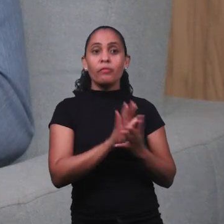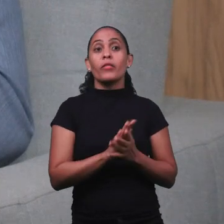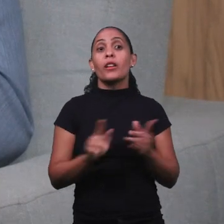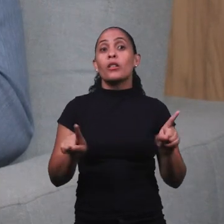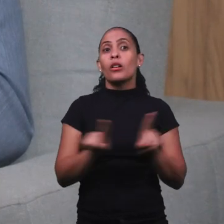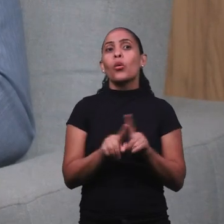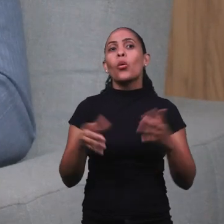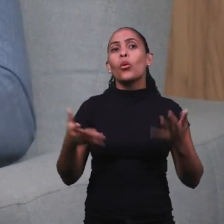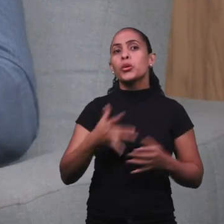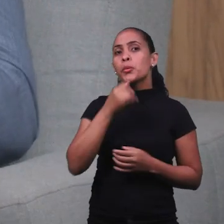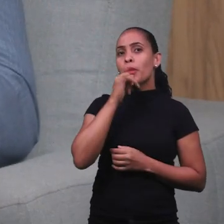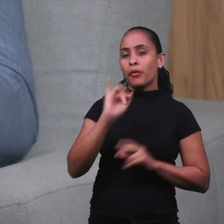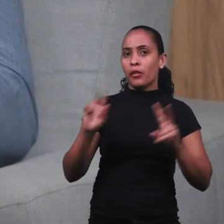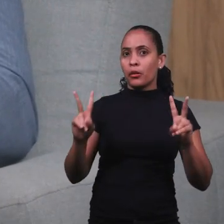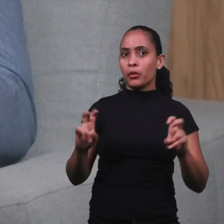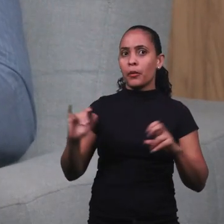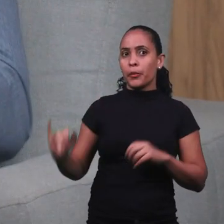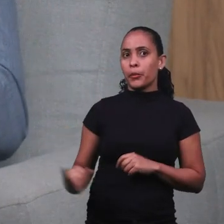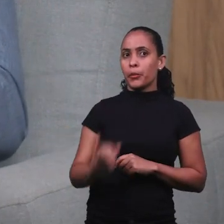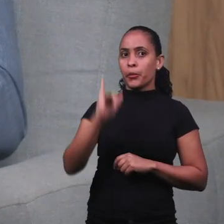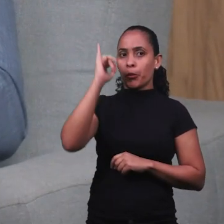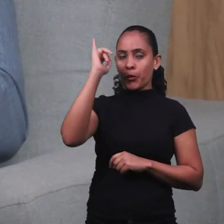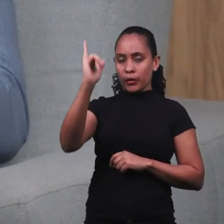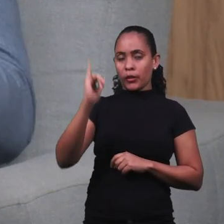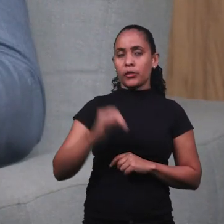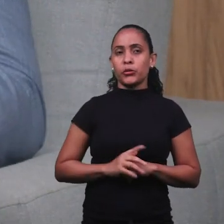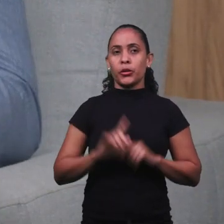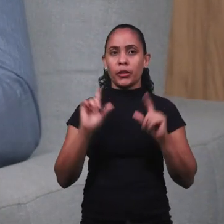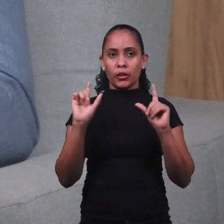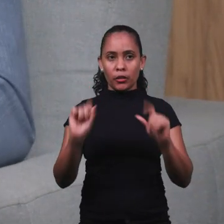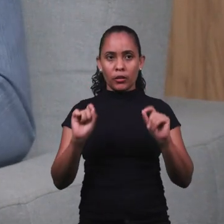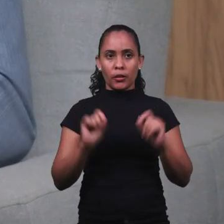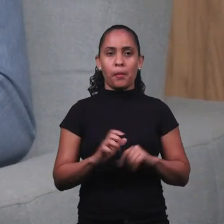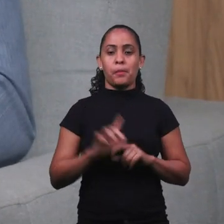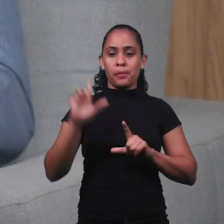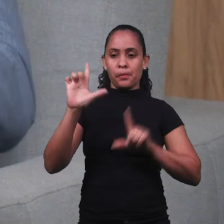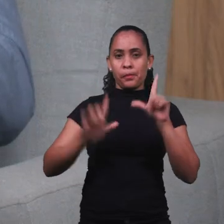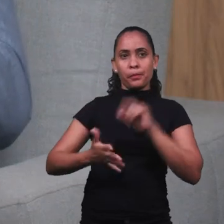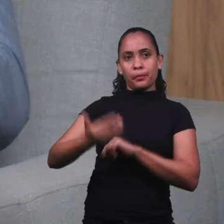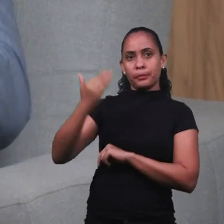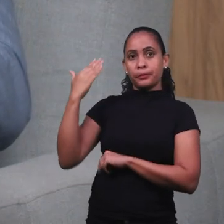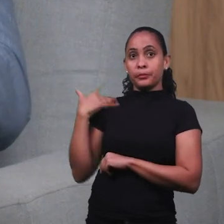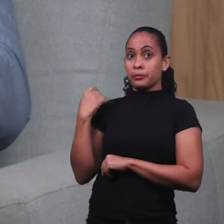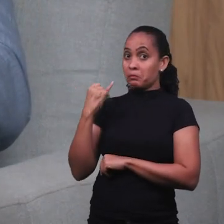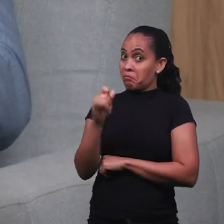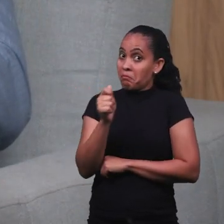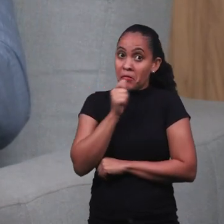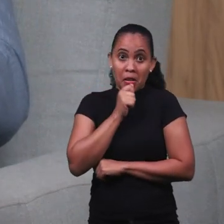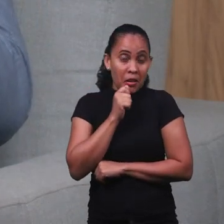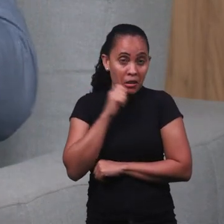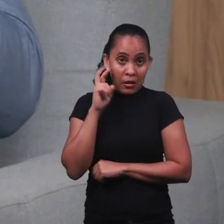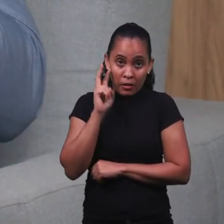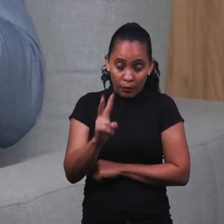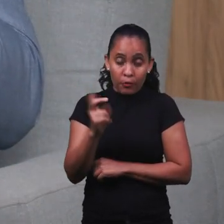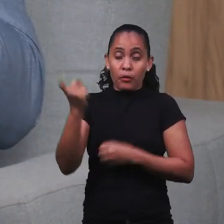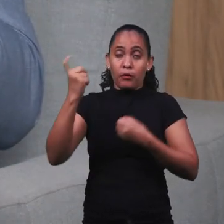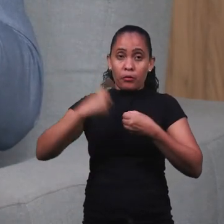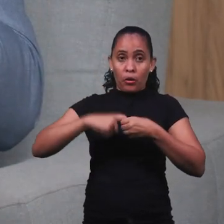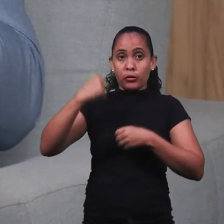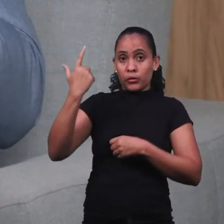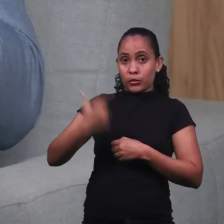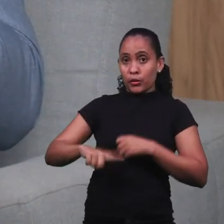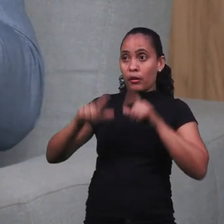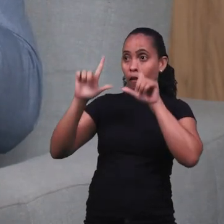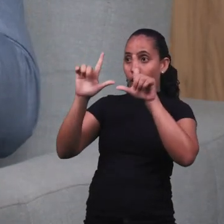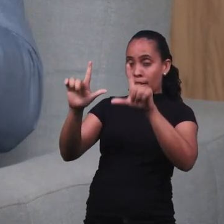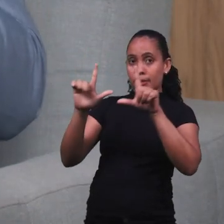falar hoje de um tema tão importante, que é a sequência do episódio anterior. Se você ainda não assistiu, volta lá e assiste.